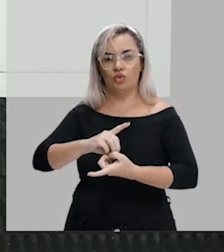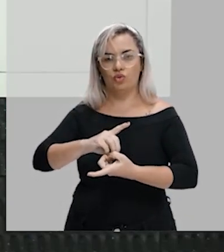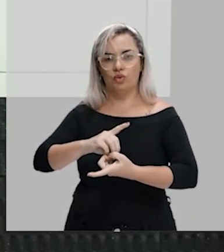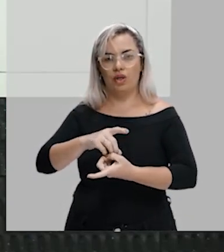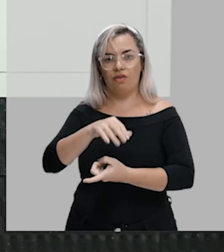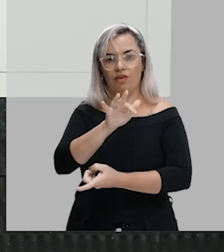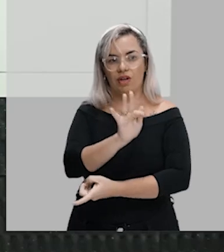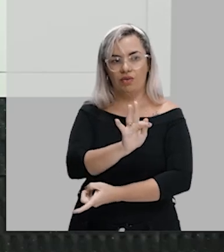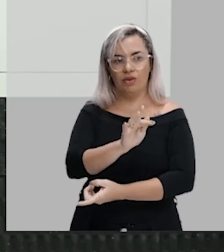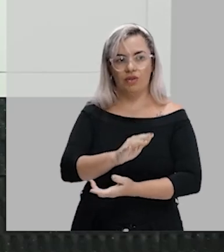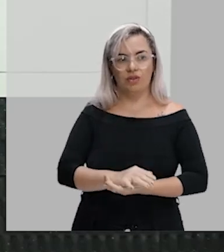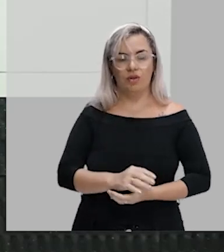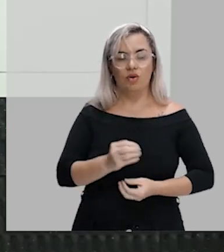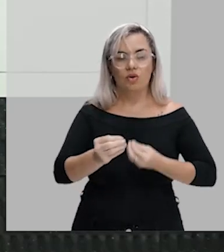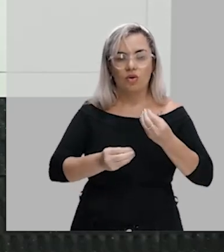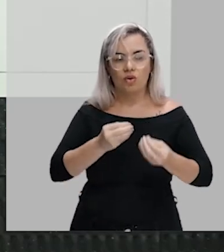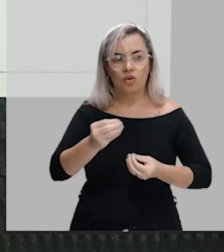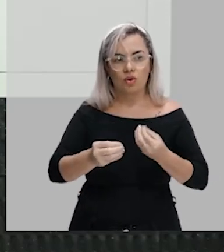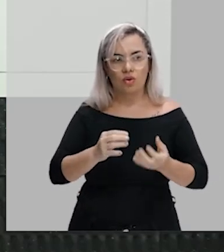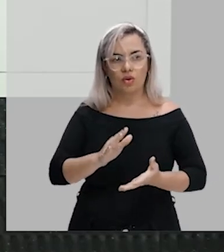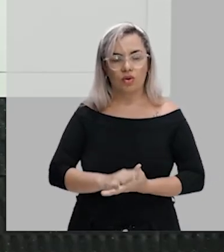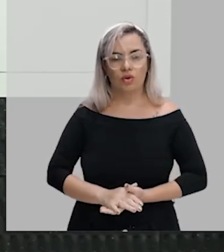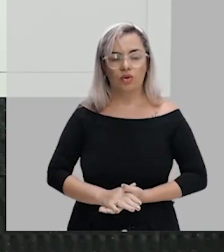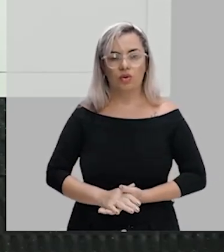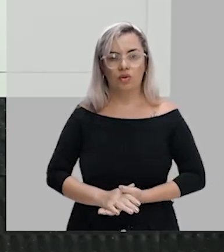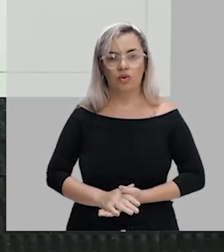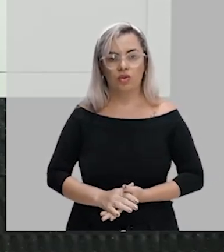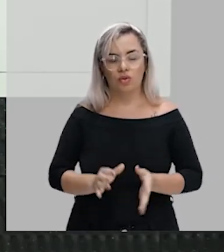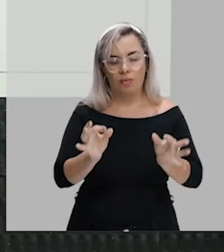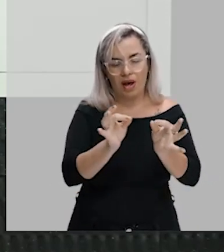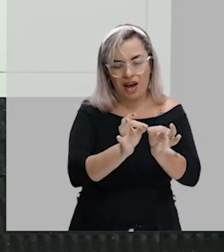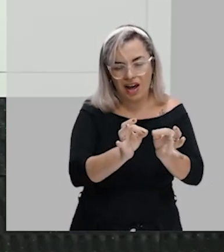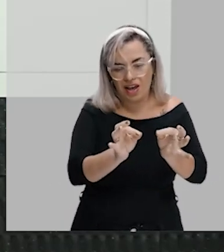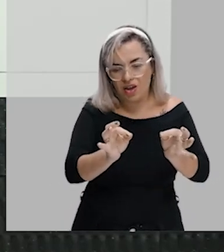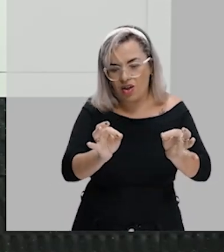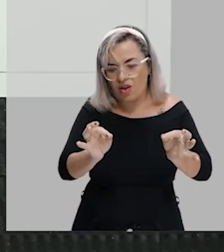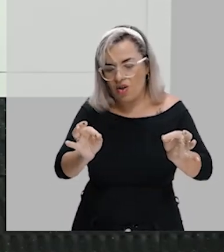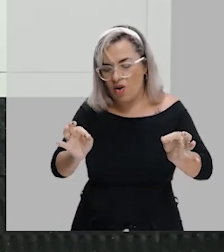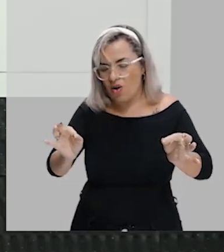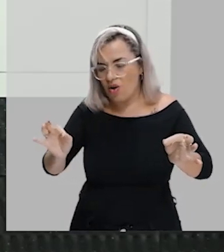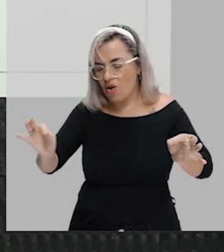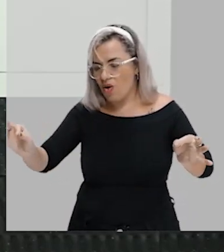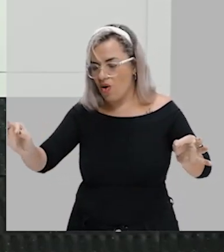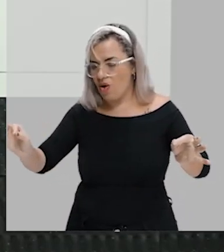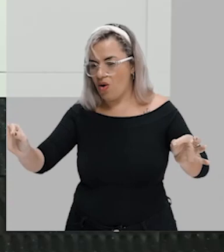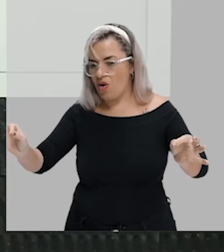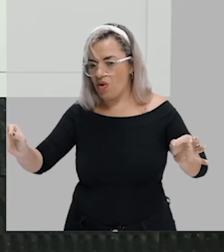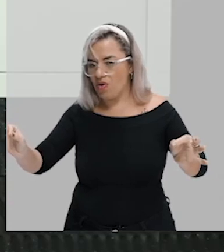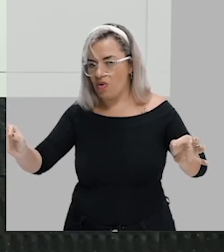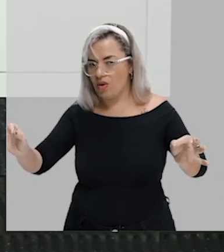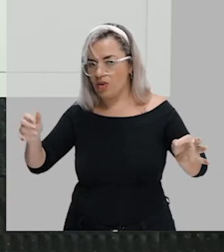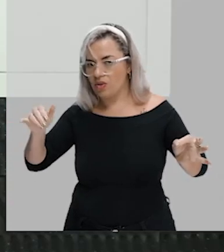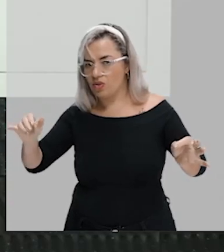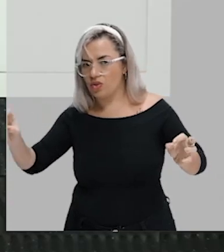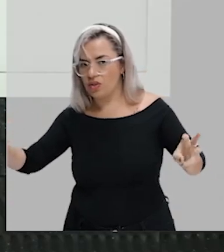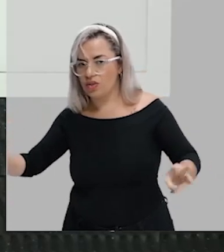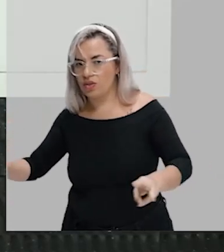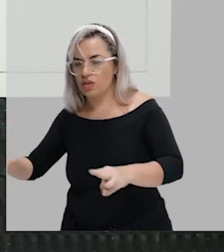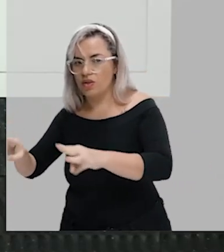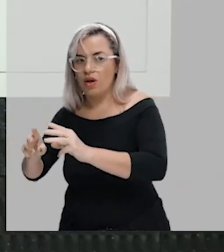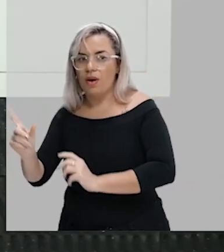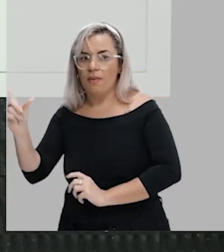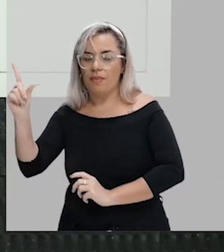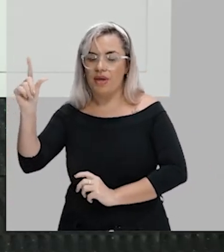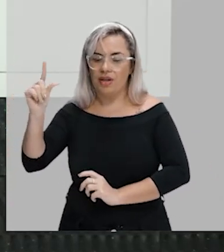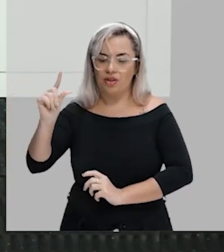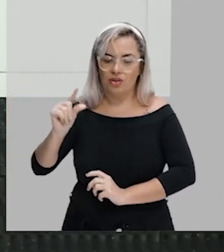seguinte: quanto maior o meu comprimento de onda, menor minha frequência. Isso